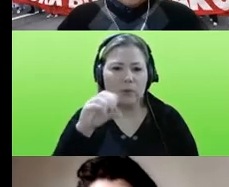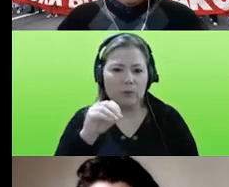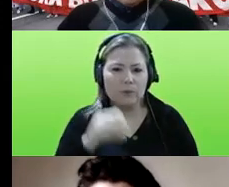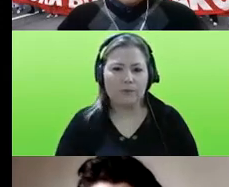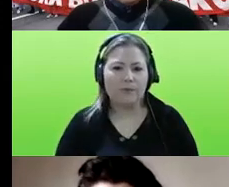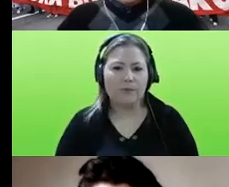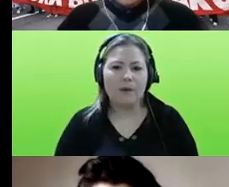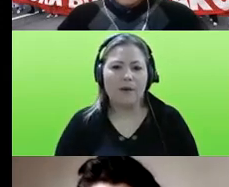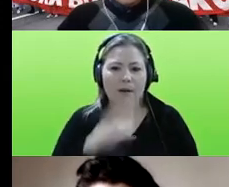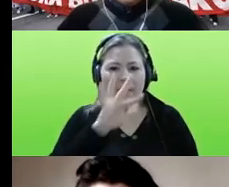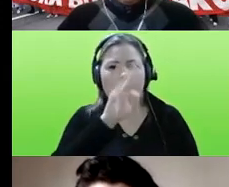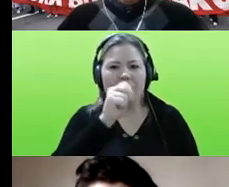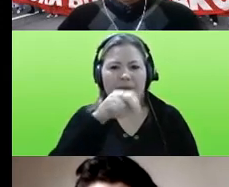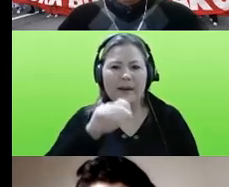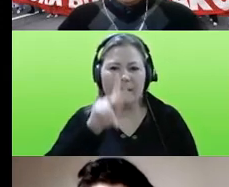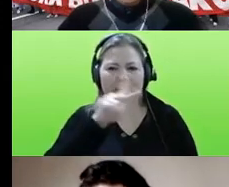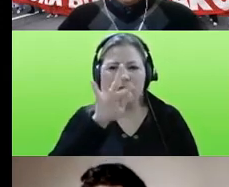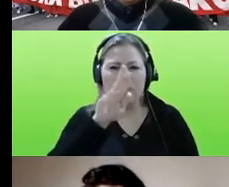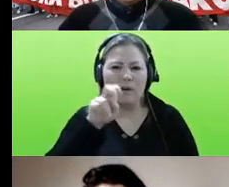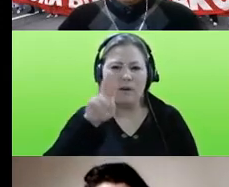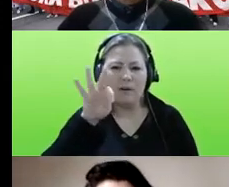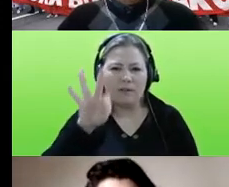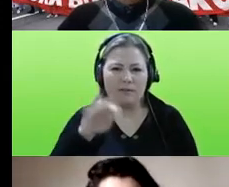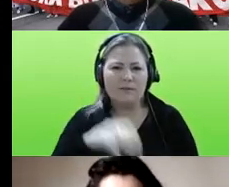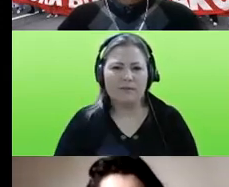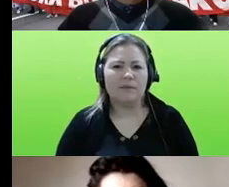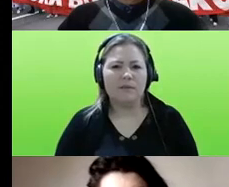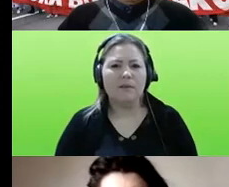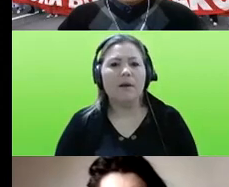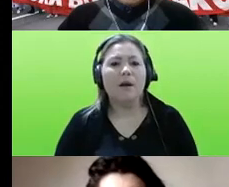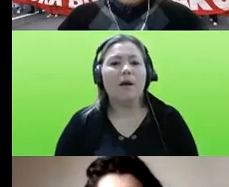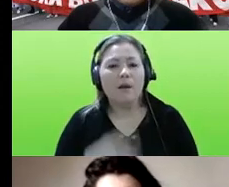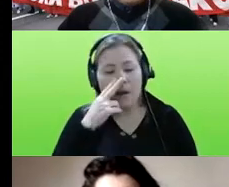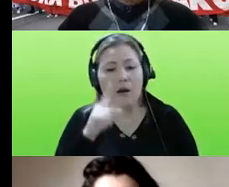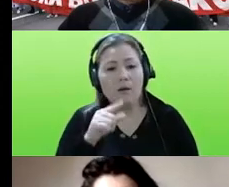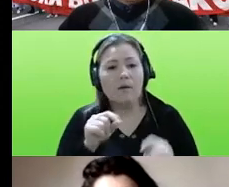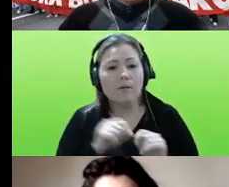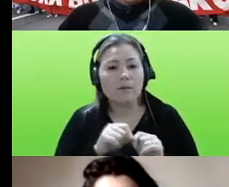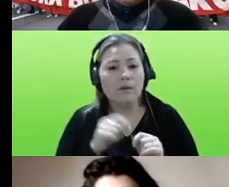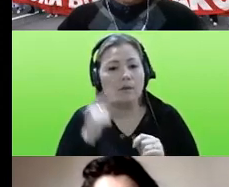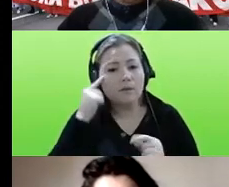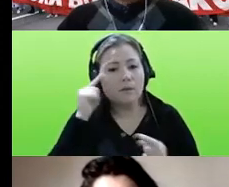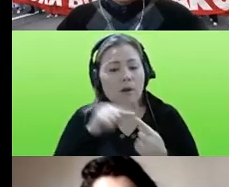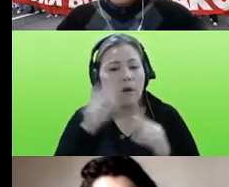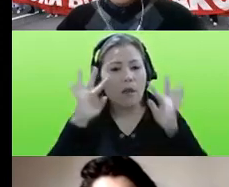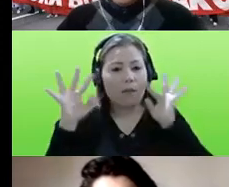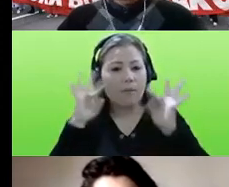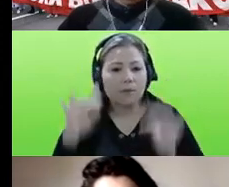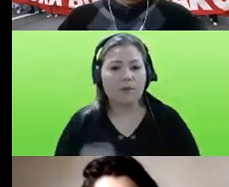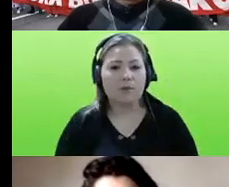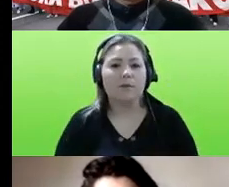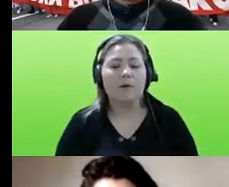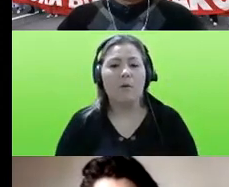que serve para entender o sentido da imaginação